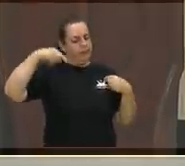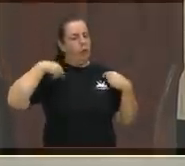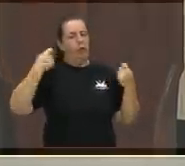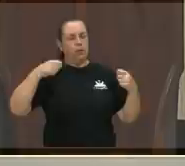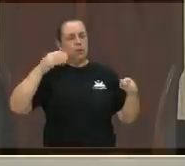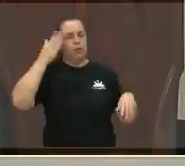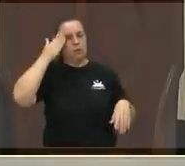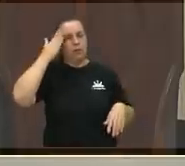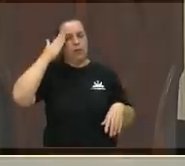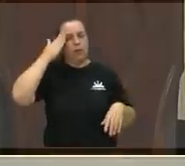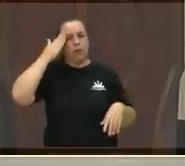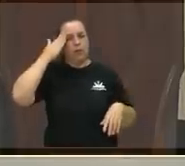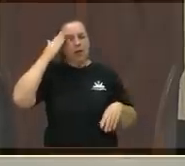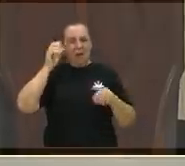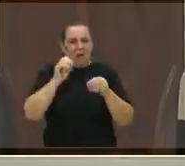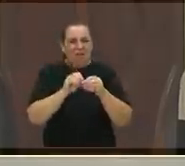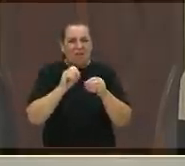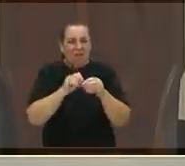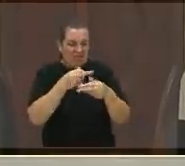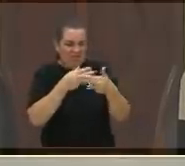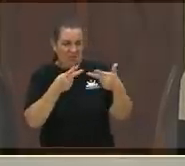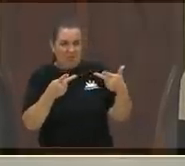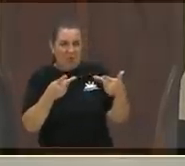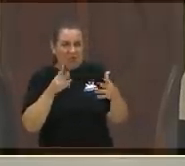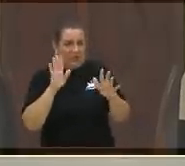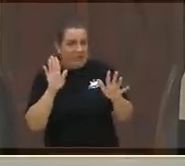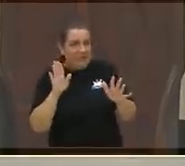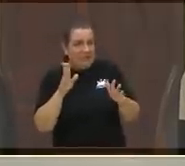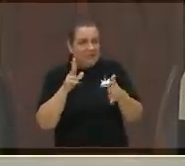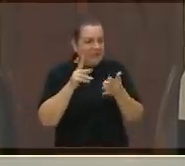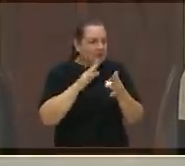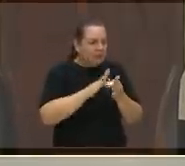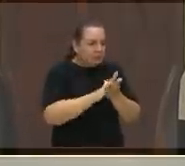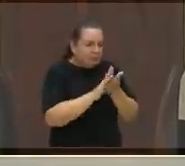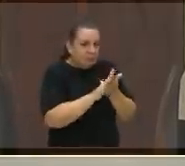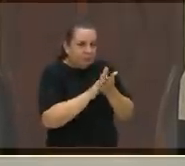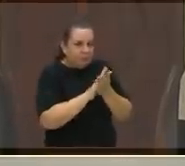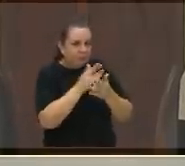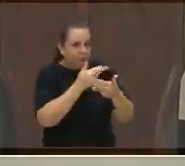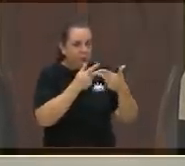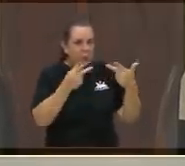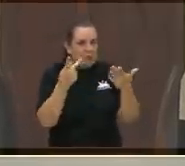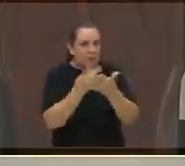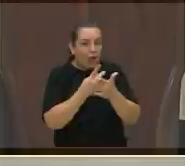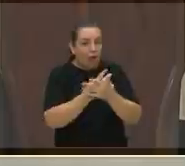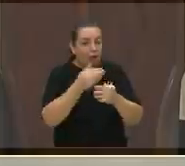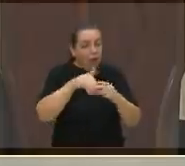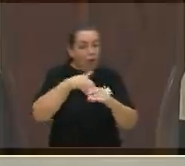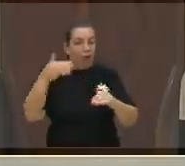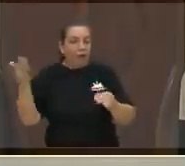a parte que em superstições hoje ou no passado